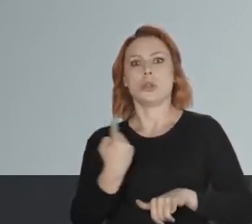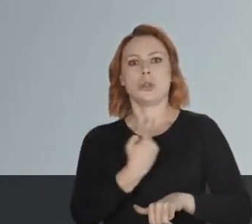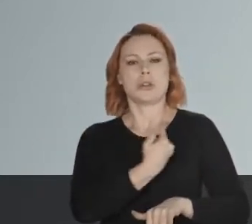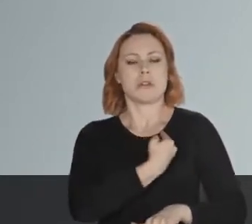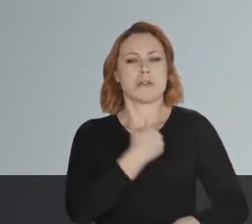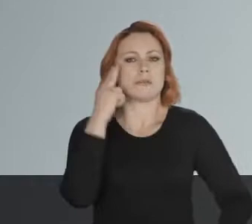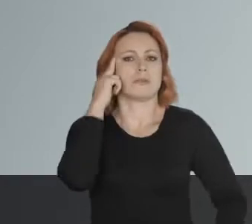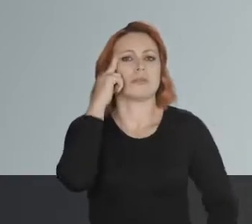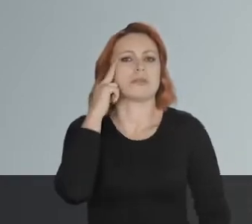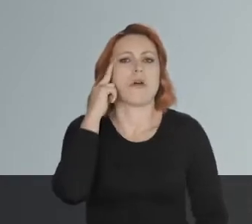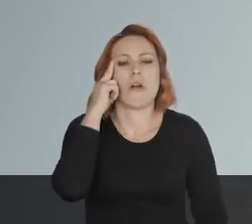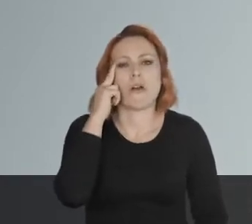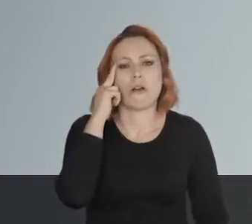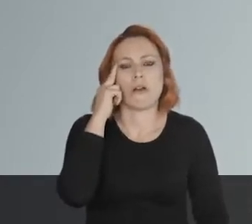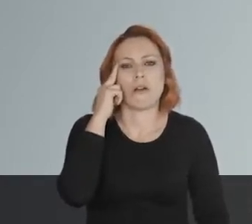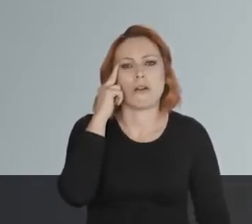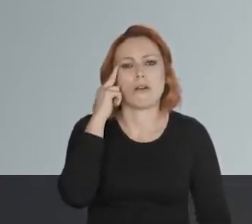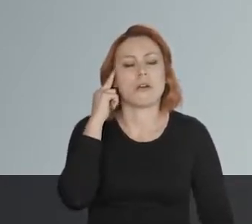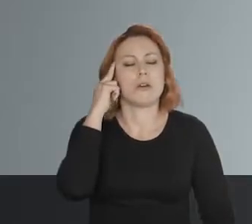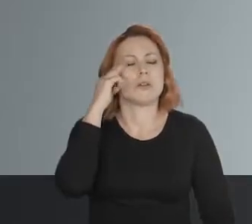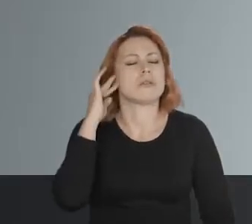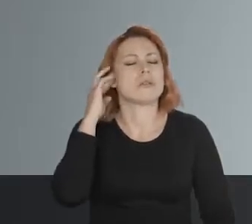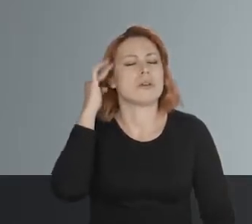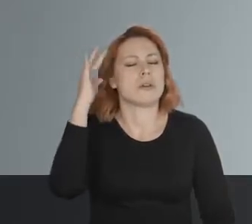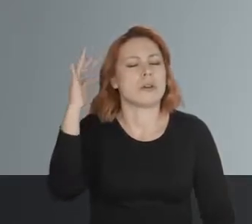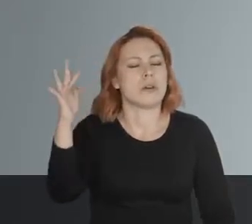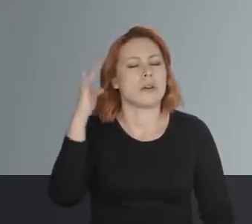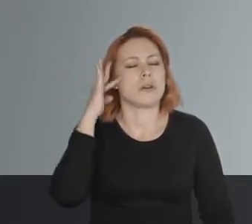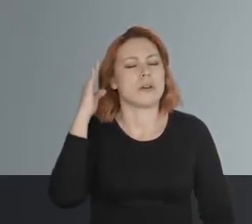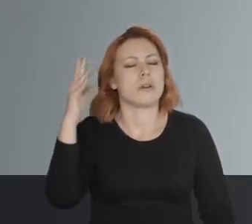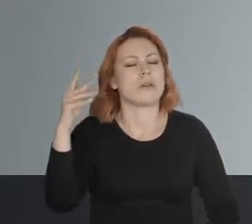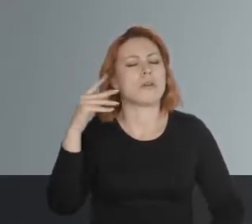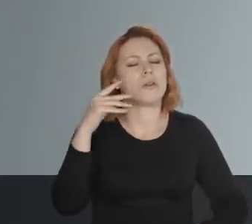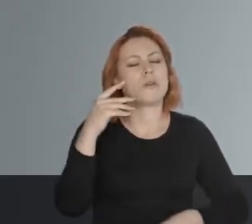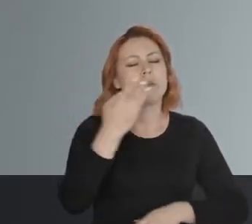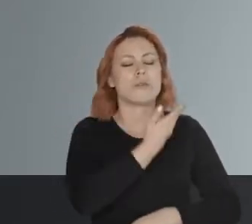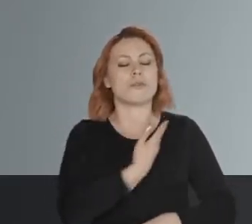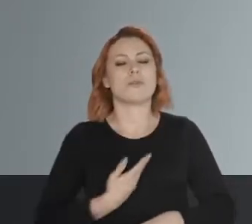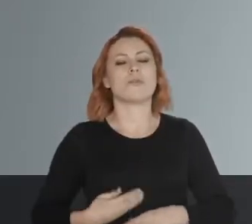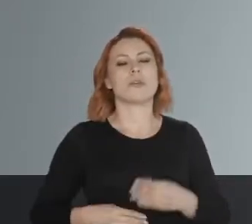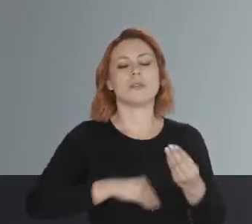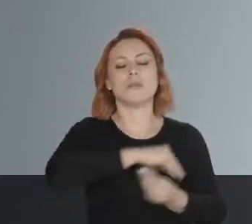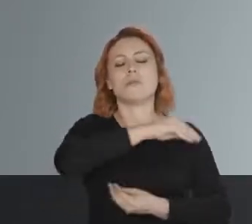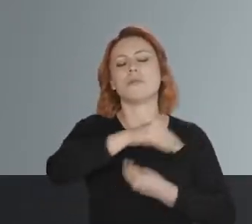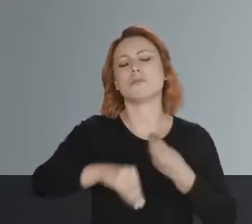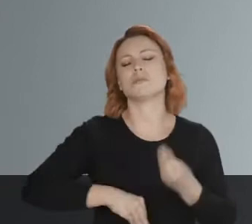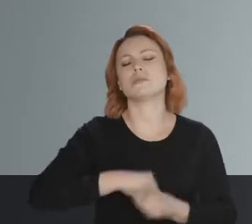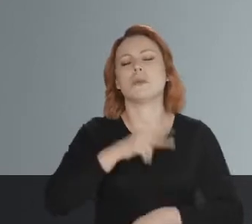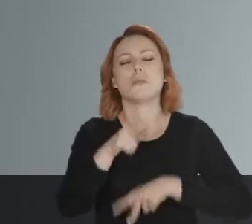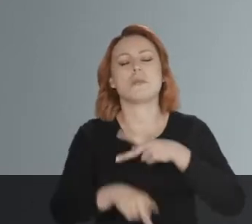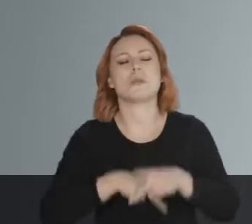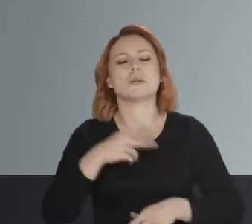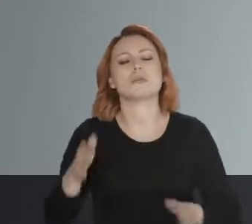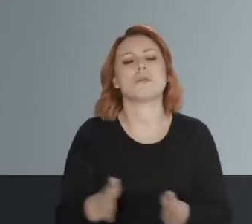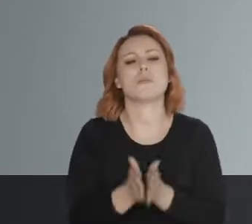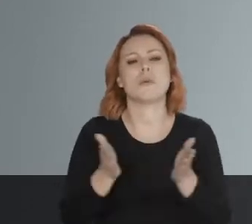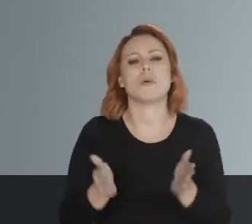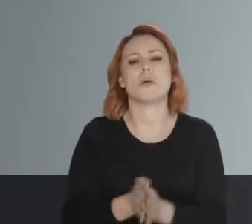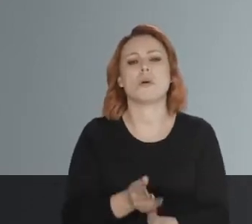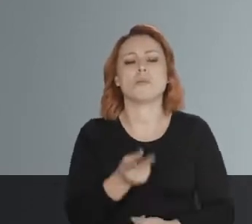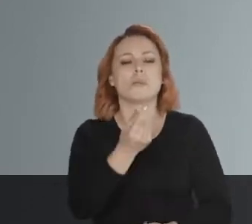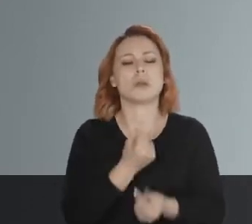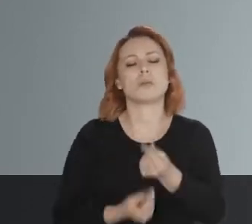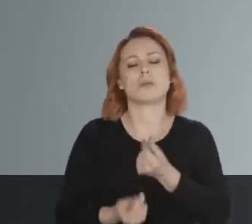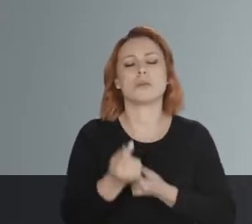Metalúrgicos. Nossos sonhos. Sonho que envolva milhões e milhões de pessoas pobres nos frutos da economia,